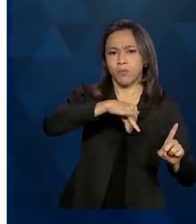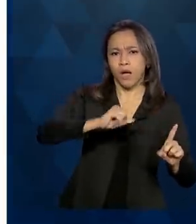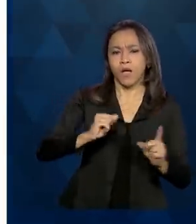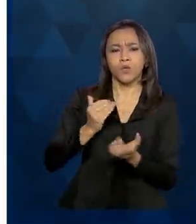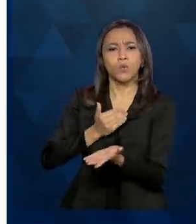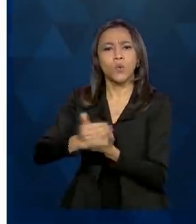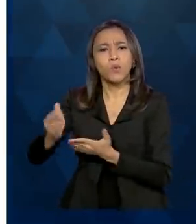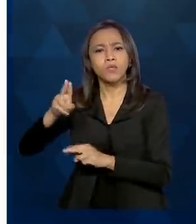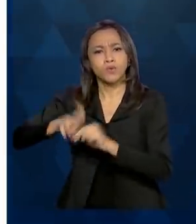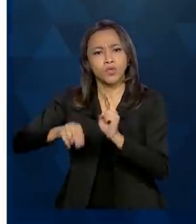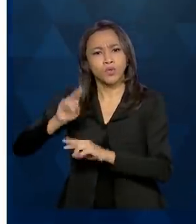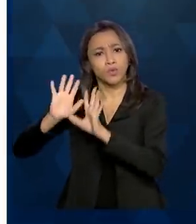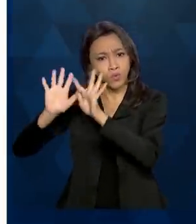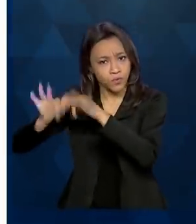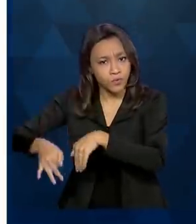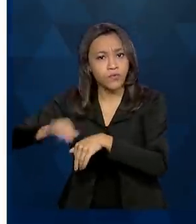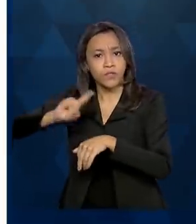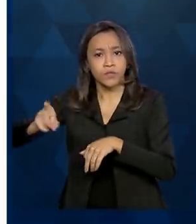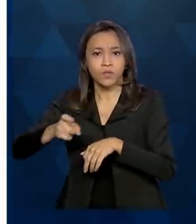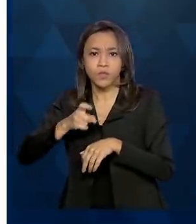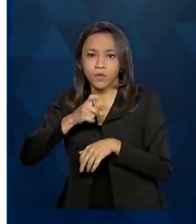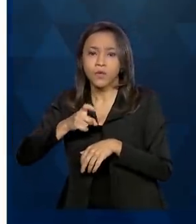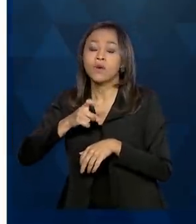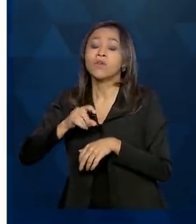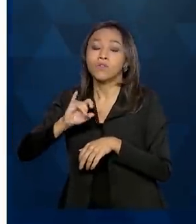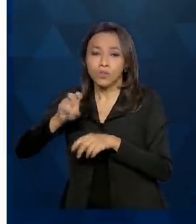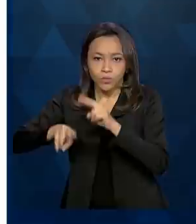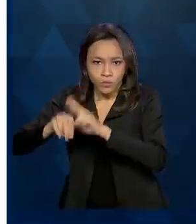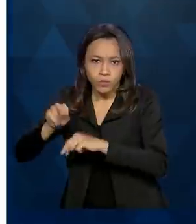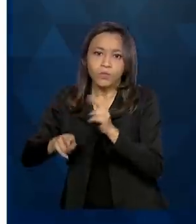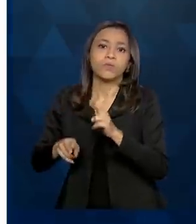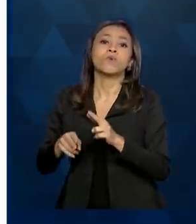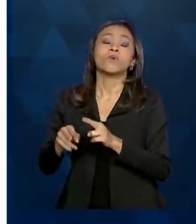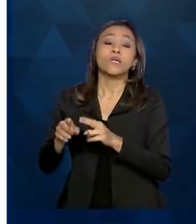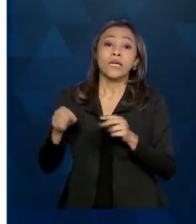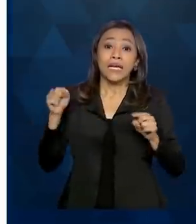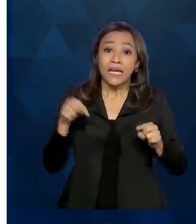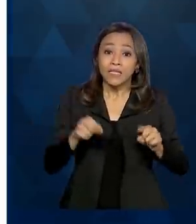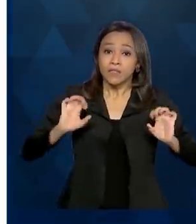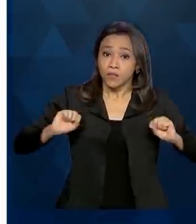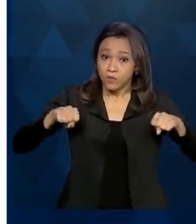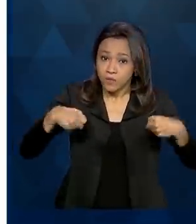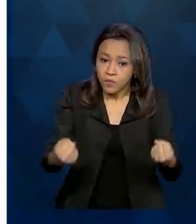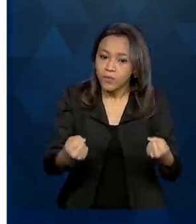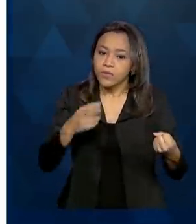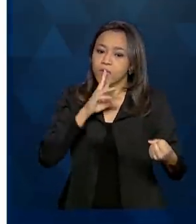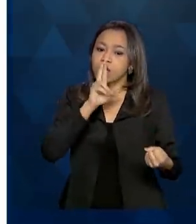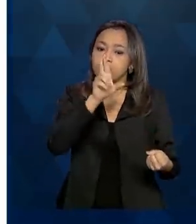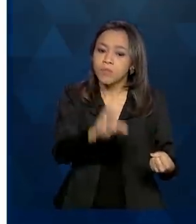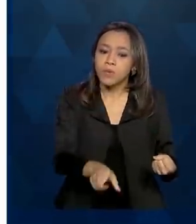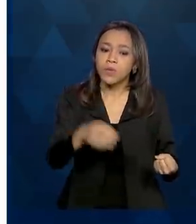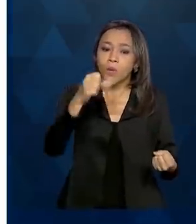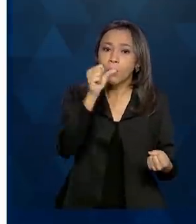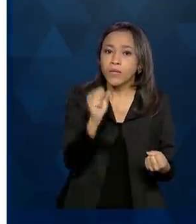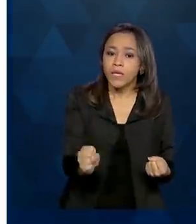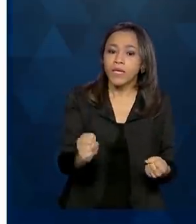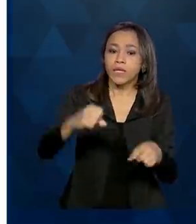de junho e final de junho. E, no total, esse esforço gigante resultou em 89